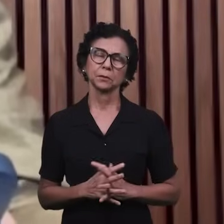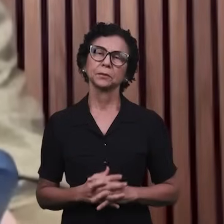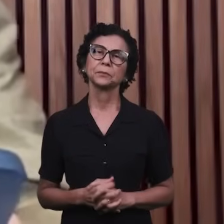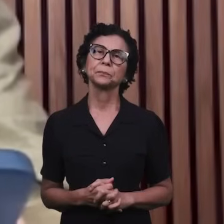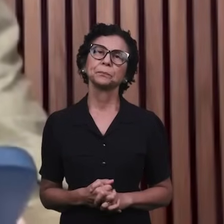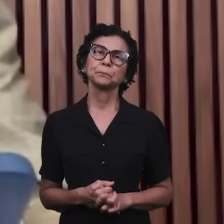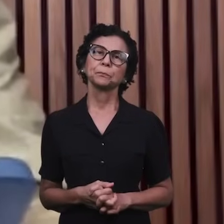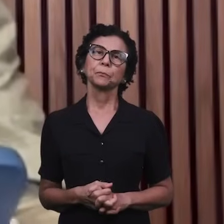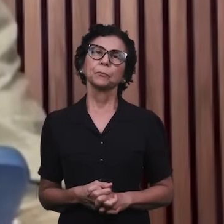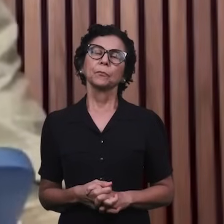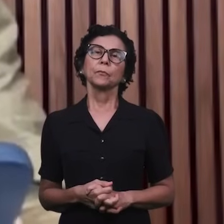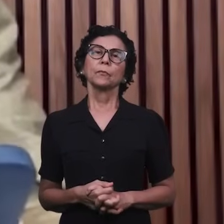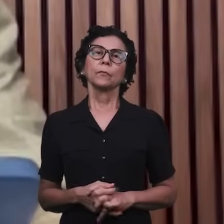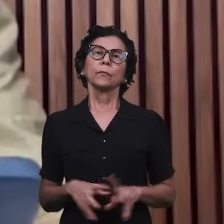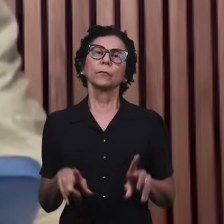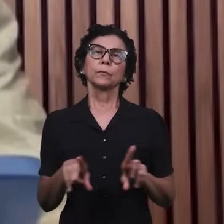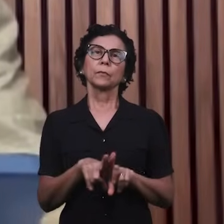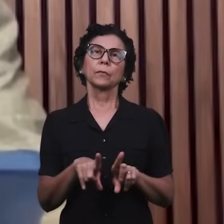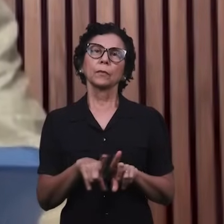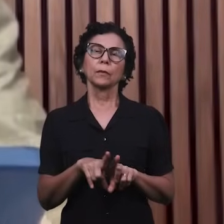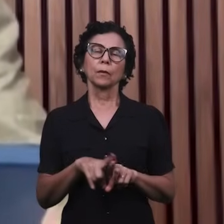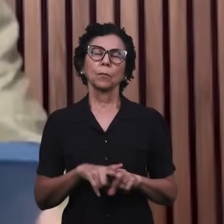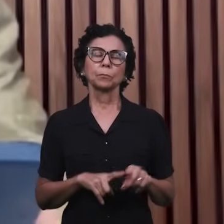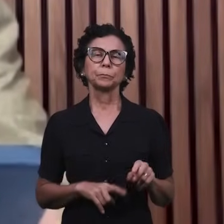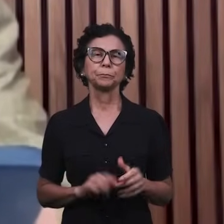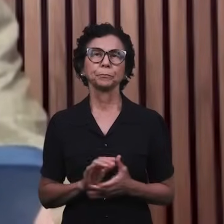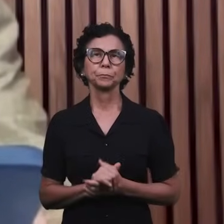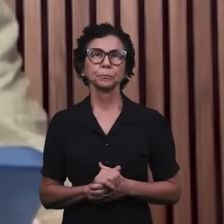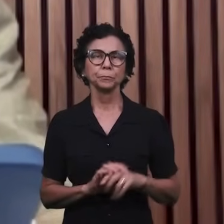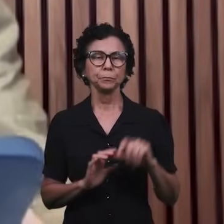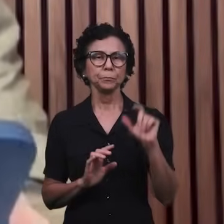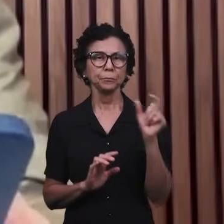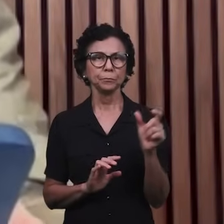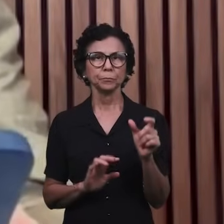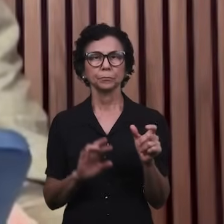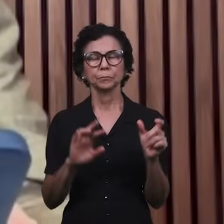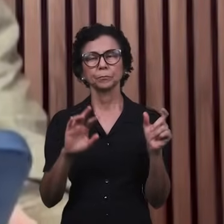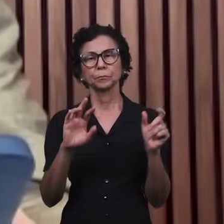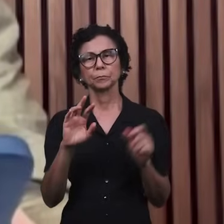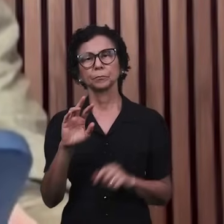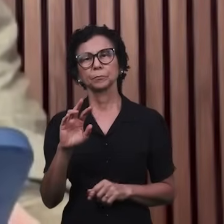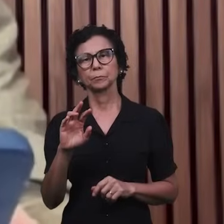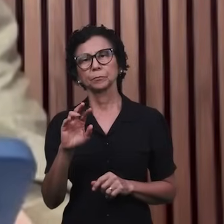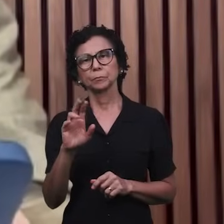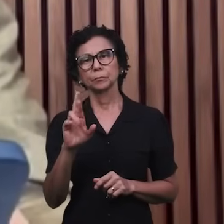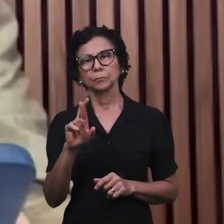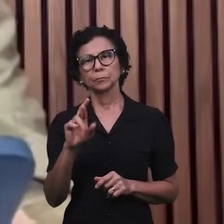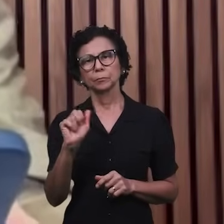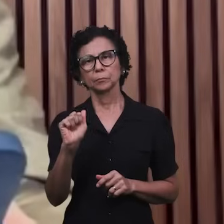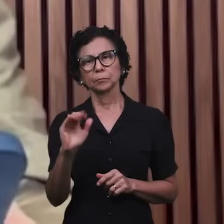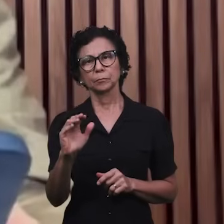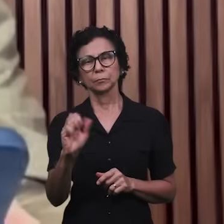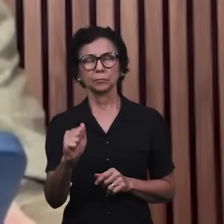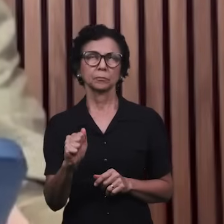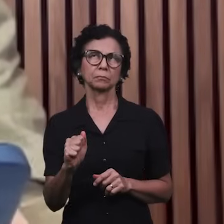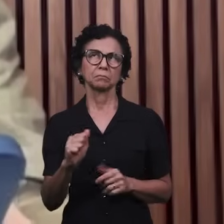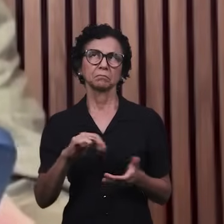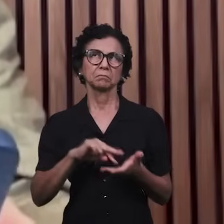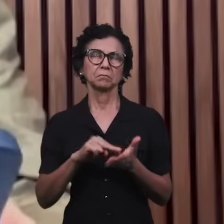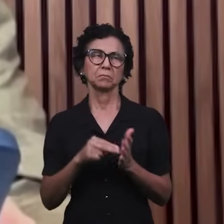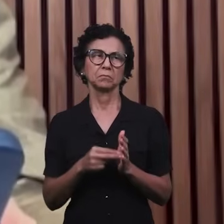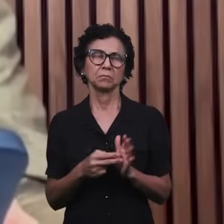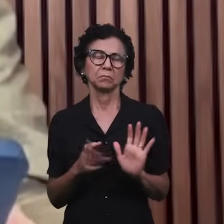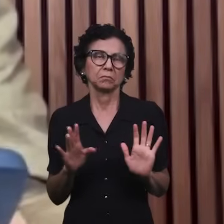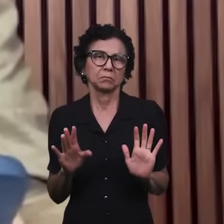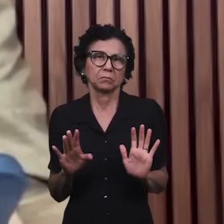lama sabachthani, que é a mesma coisa, né? E também tem duas palavras, raca, que significa